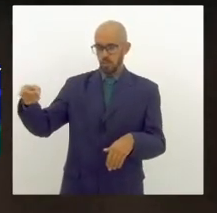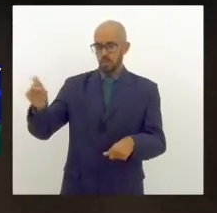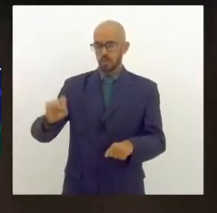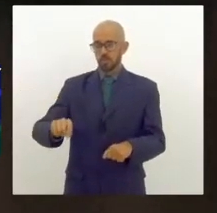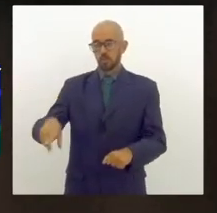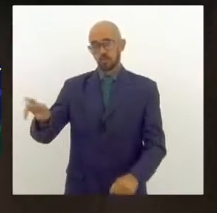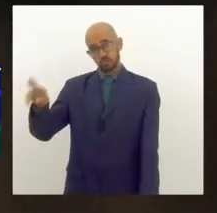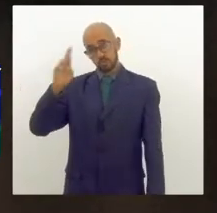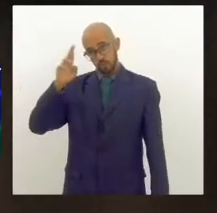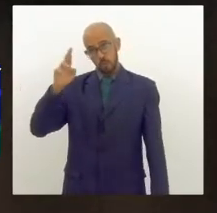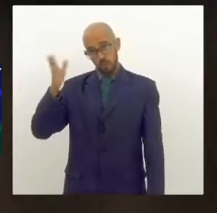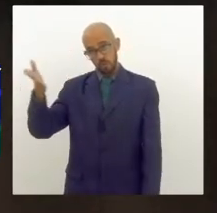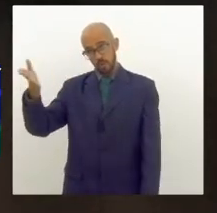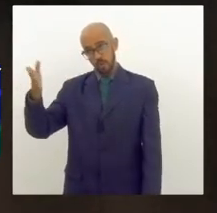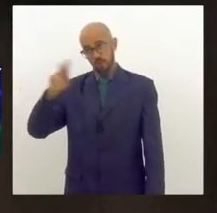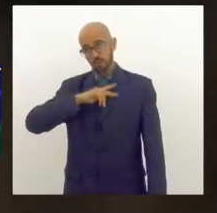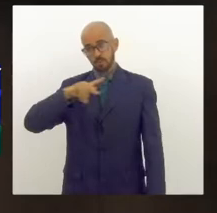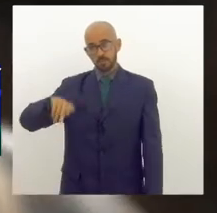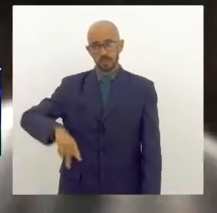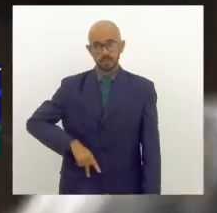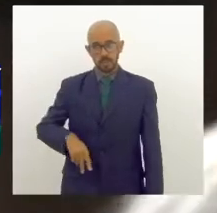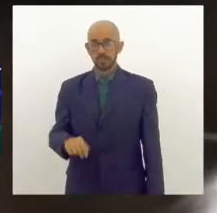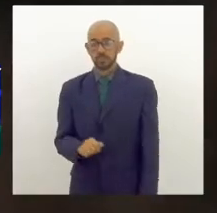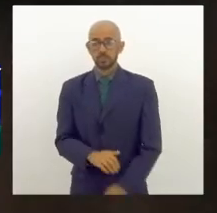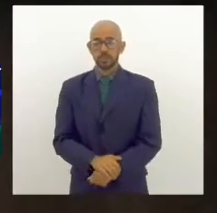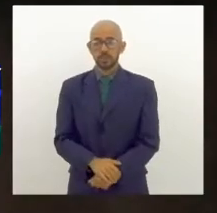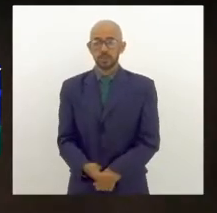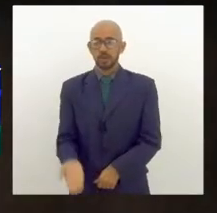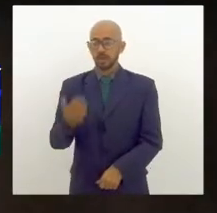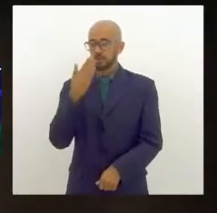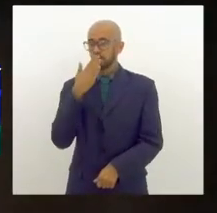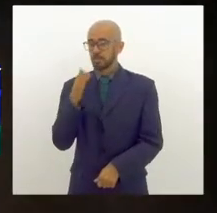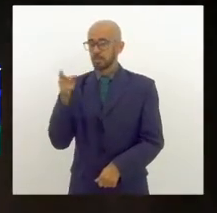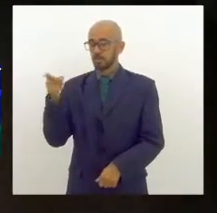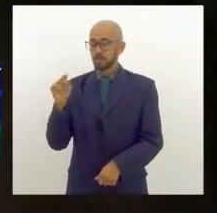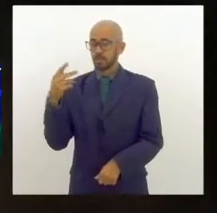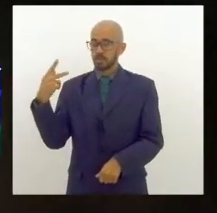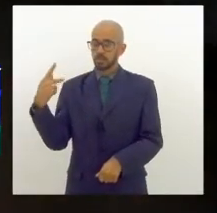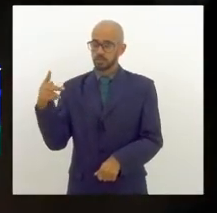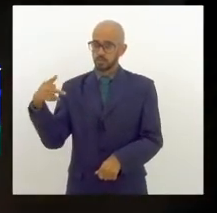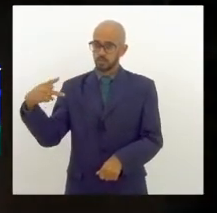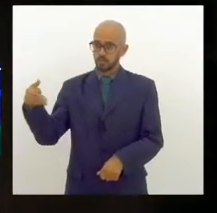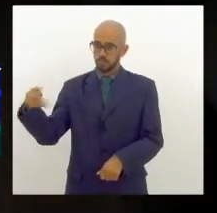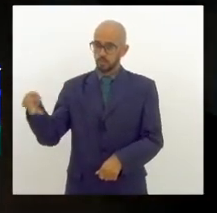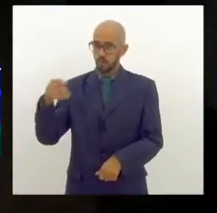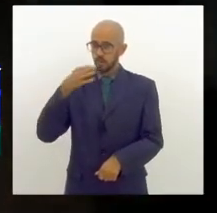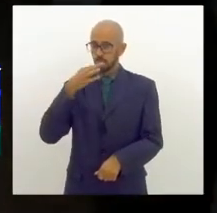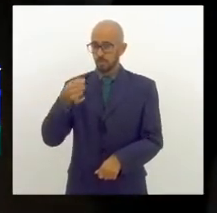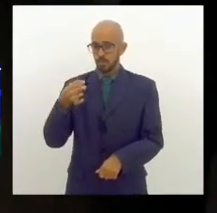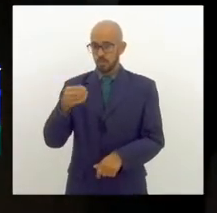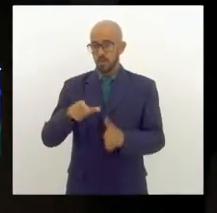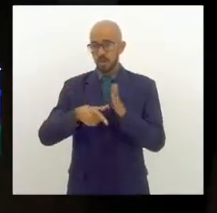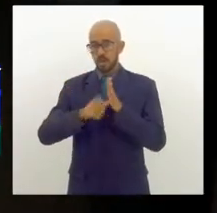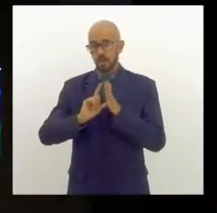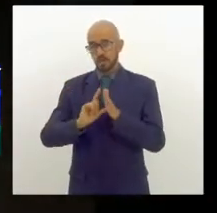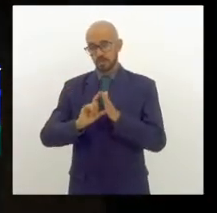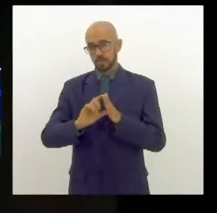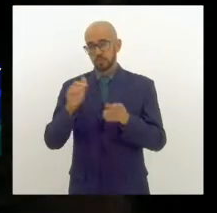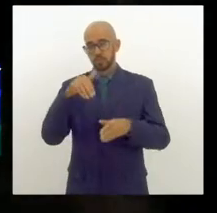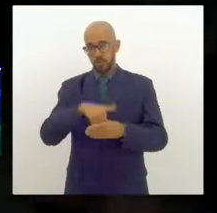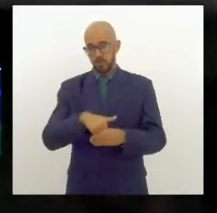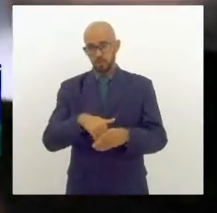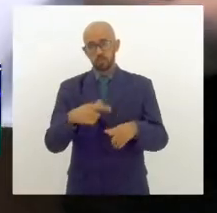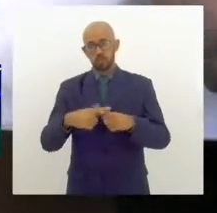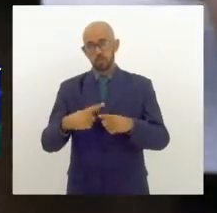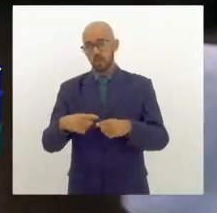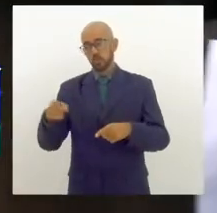é o presidente, eu queria pedir a sua intervenção, antes de dar o parecer, porque o senhor determinou